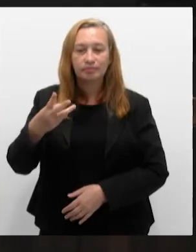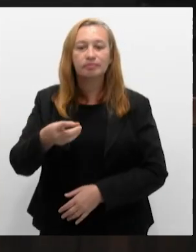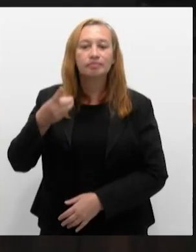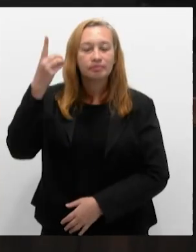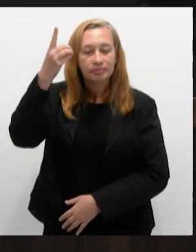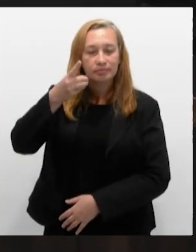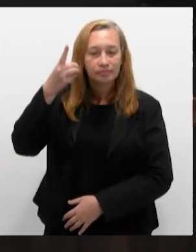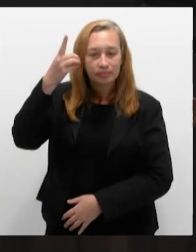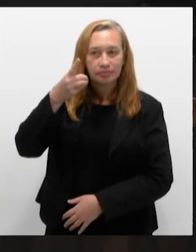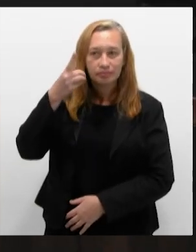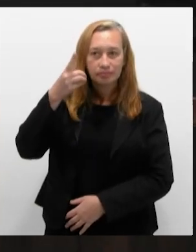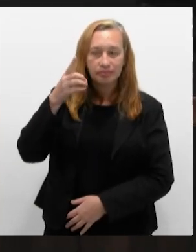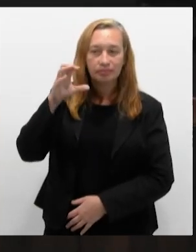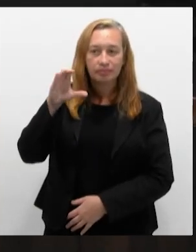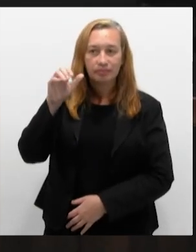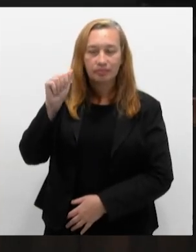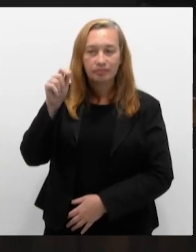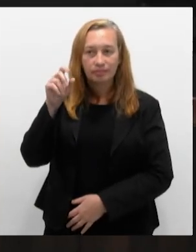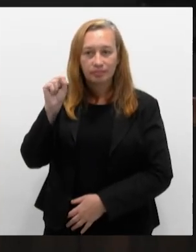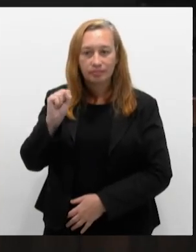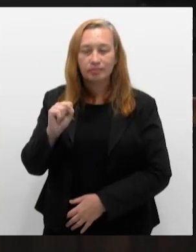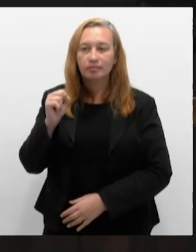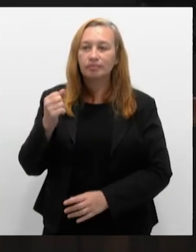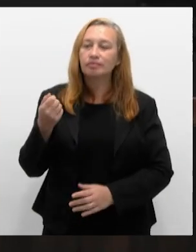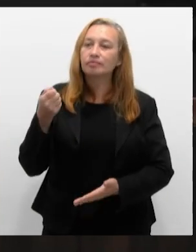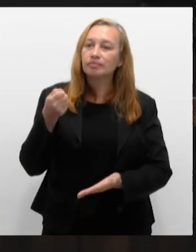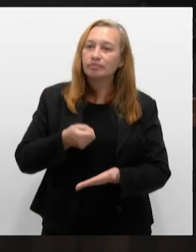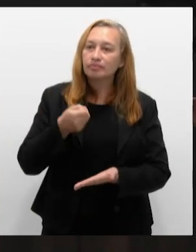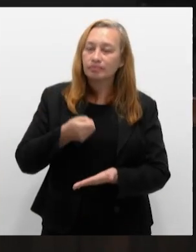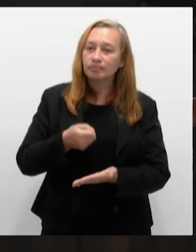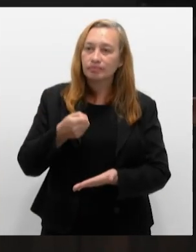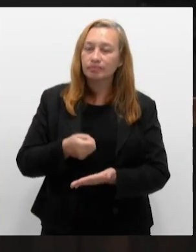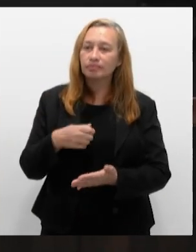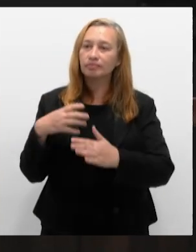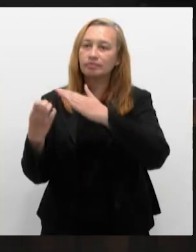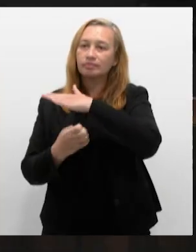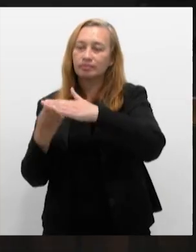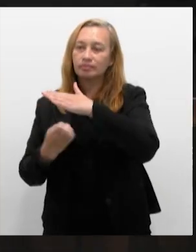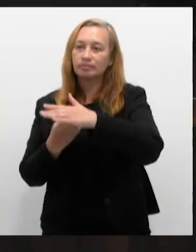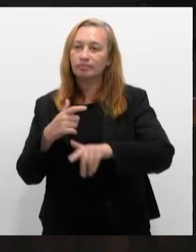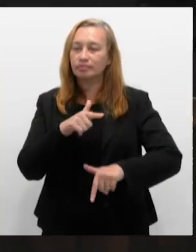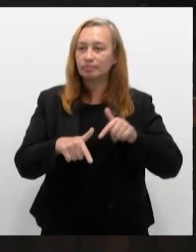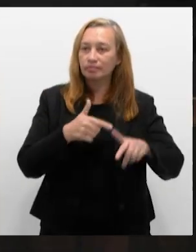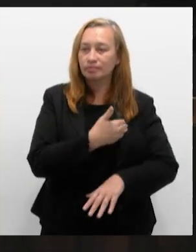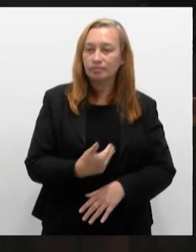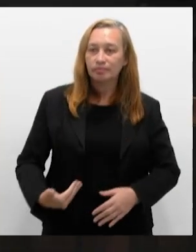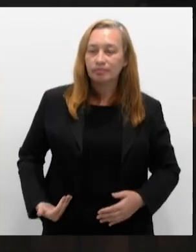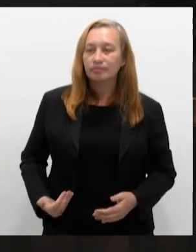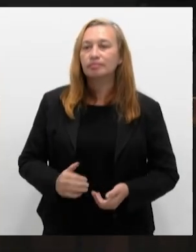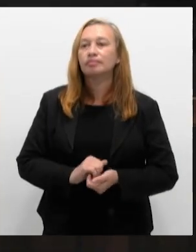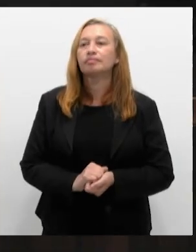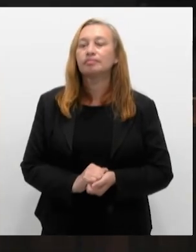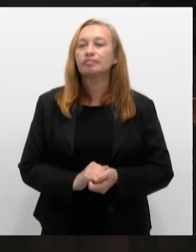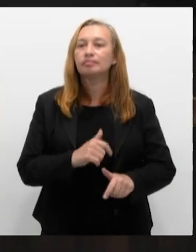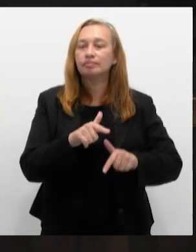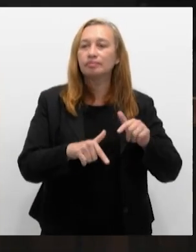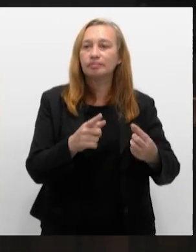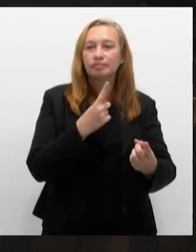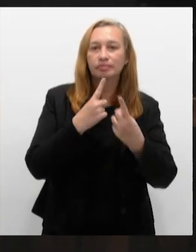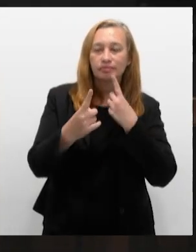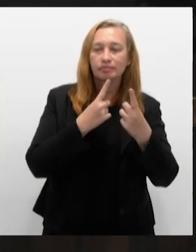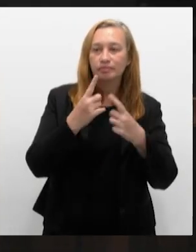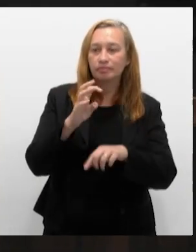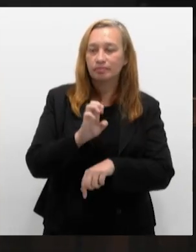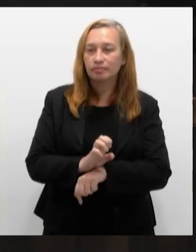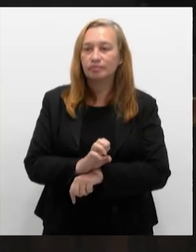delegado Carlos Augusto, que obriga as concessionárias de serviços públicos que operam nas rodovias estaduais